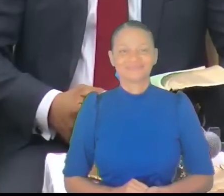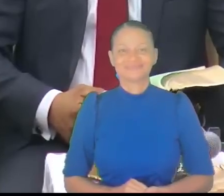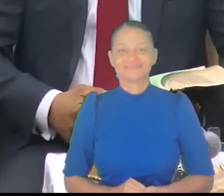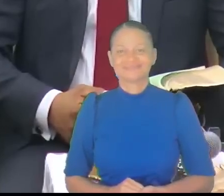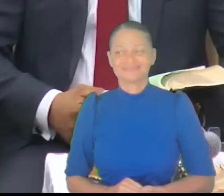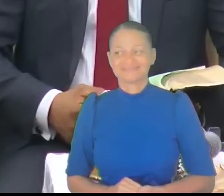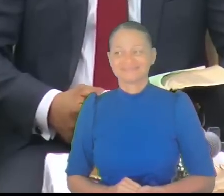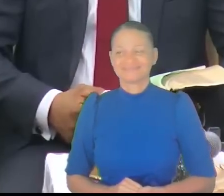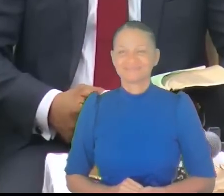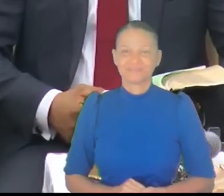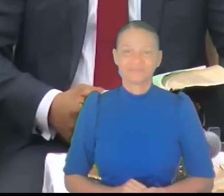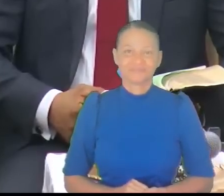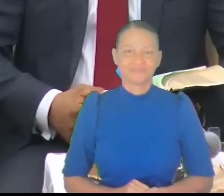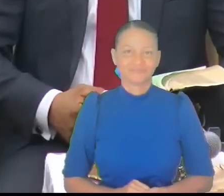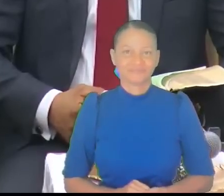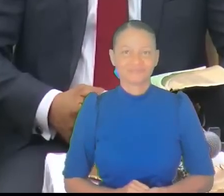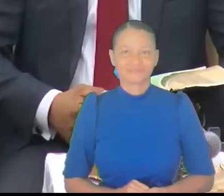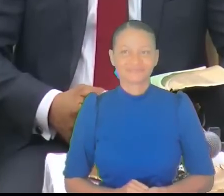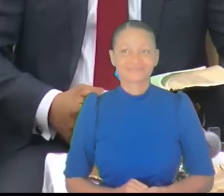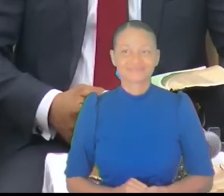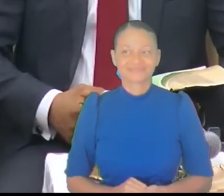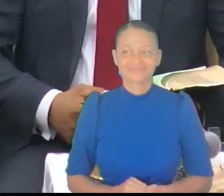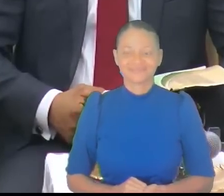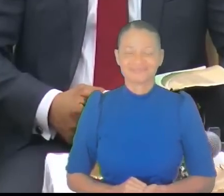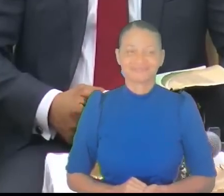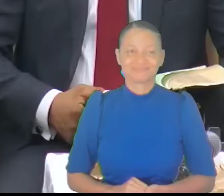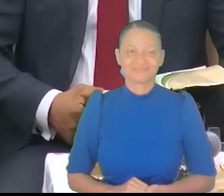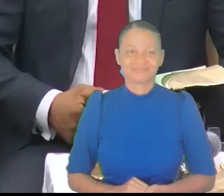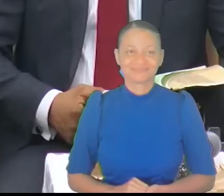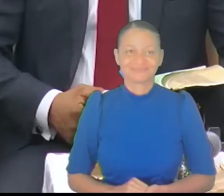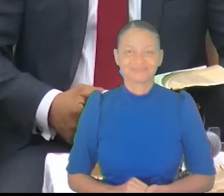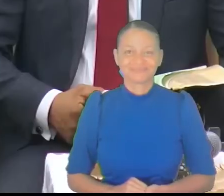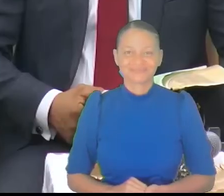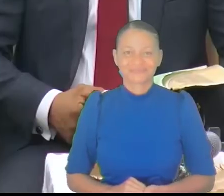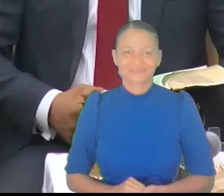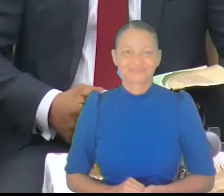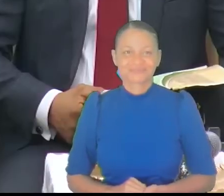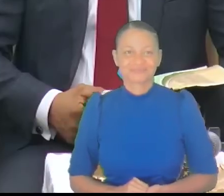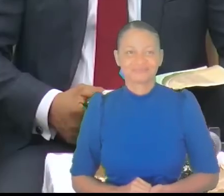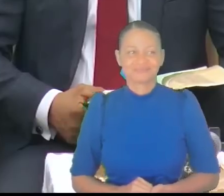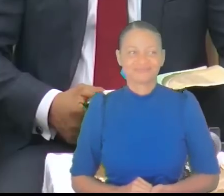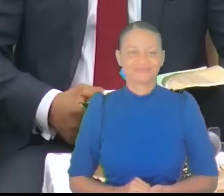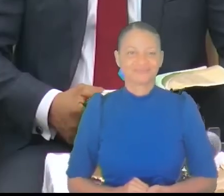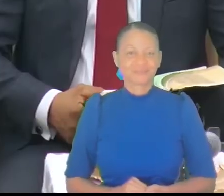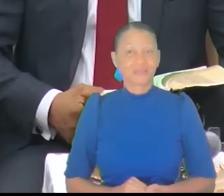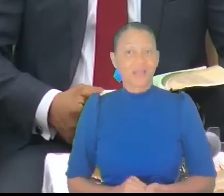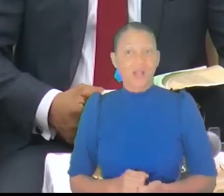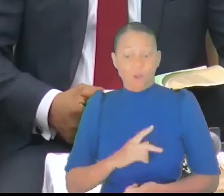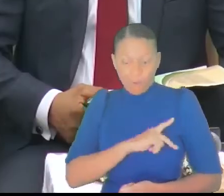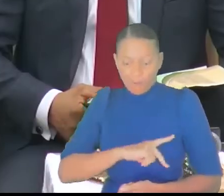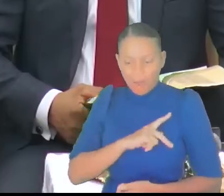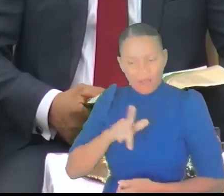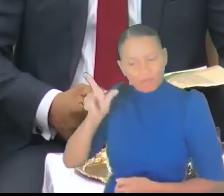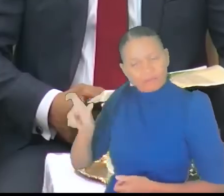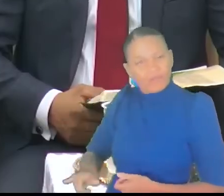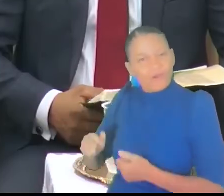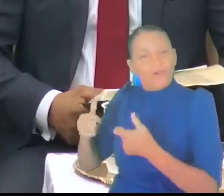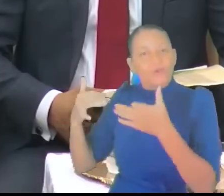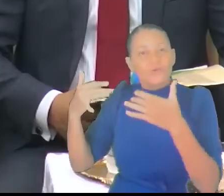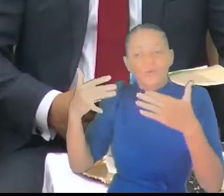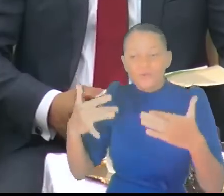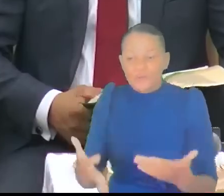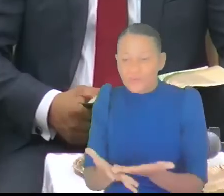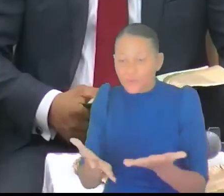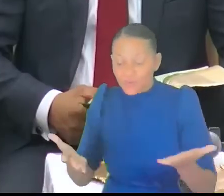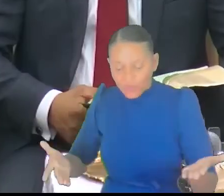chegamos ainda à plenitude da luz. Por isso que Paulo diz: a noite é passada, quer